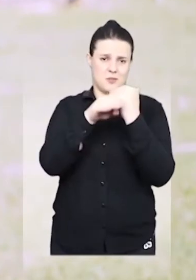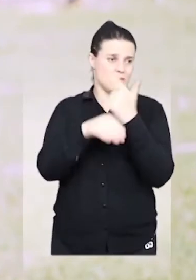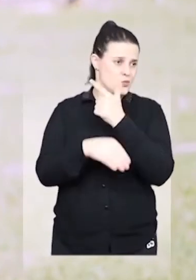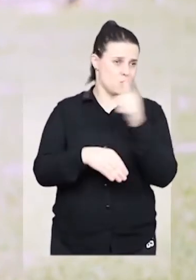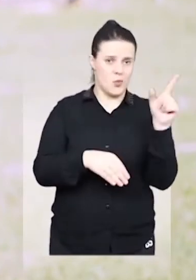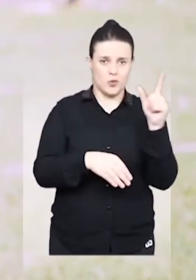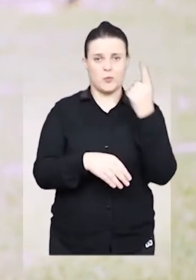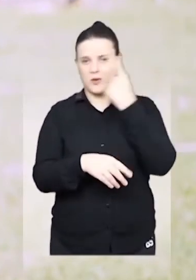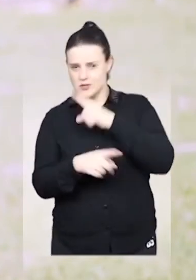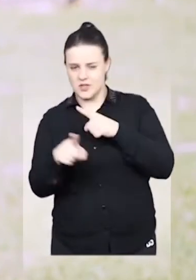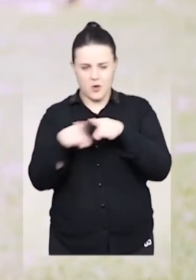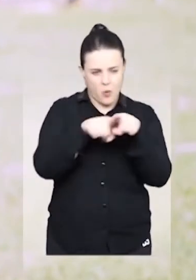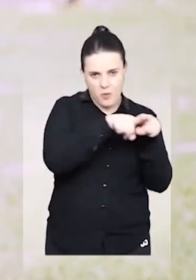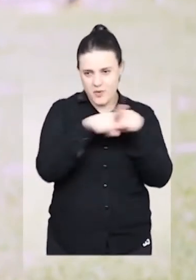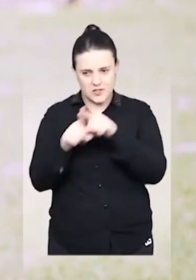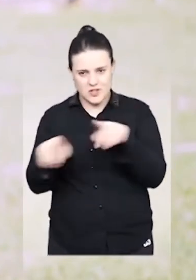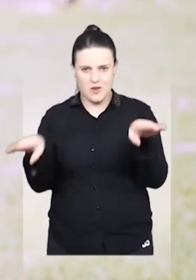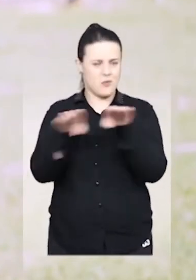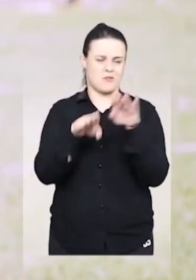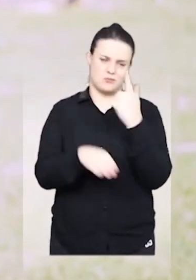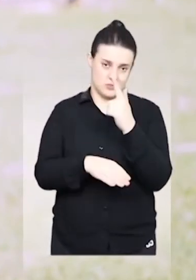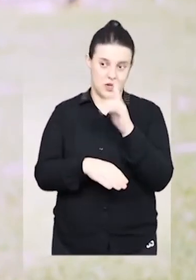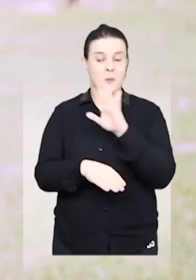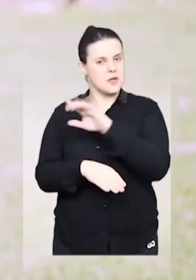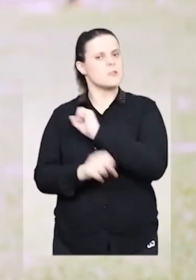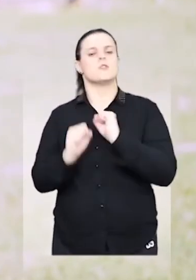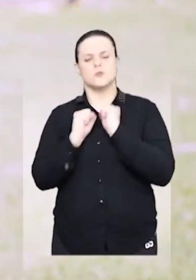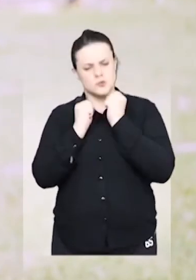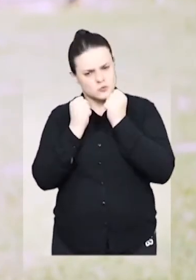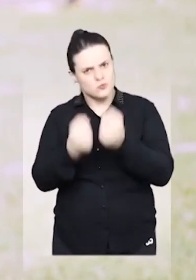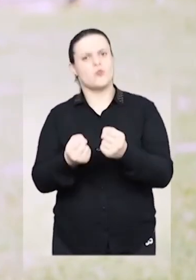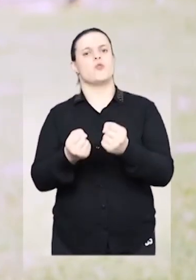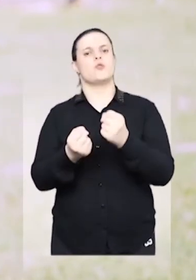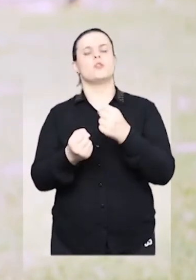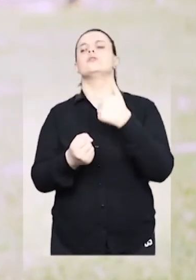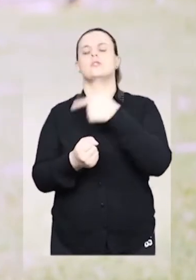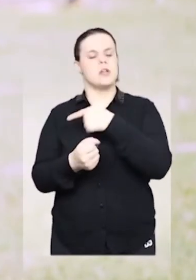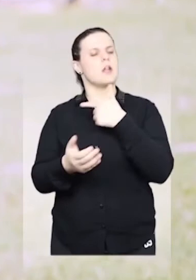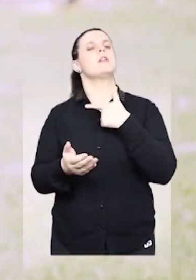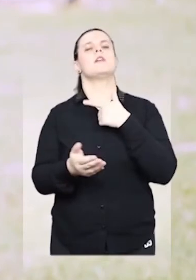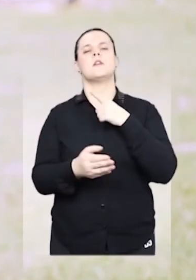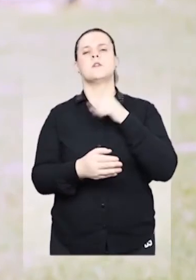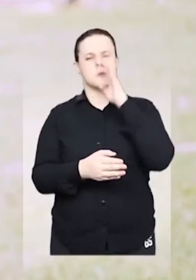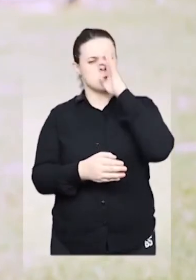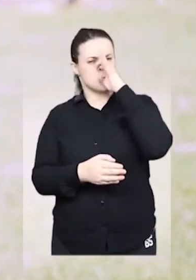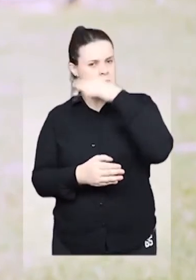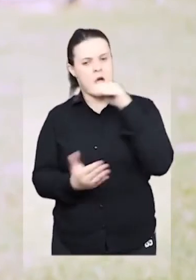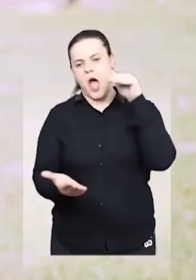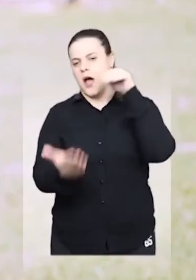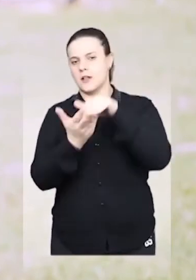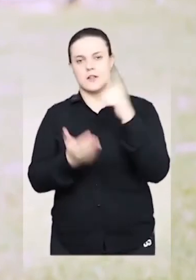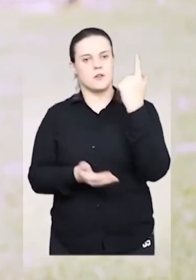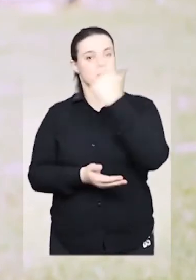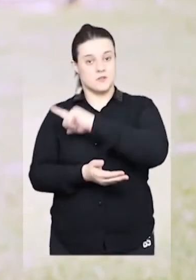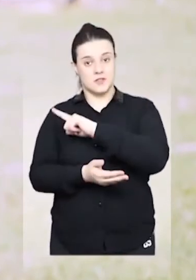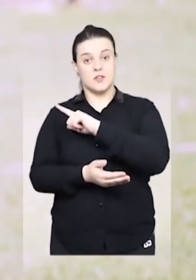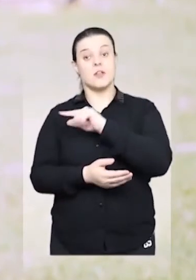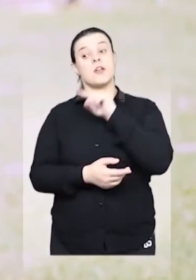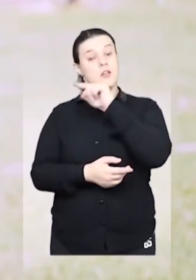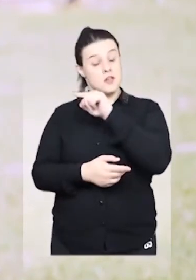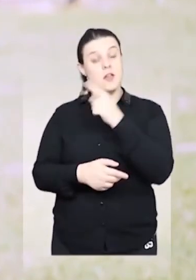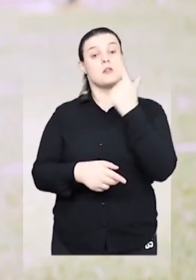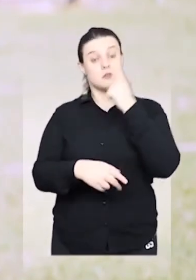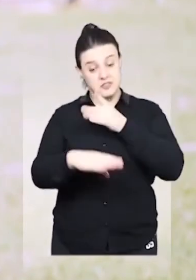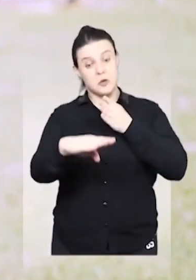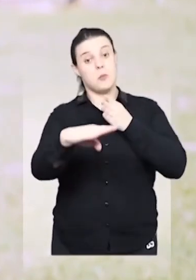condições de competir de igual para igual com o outro, mas ele tá ali, ele tá com garra e ele vai até onde ele conseguir. E esse competidor,